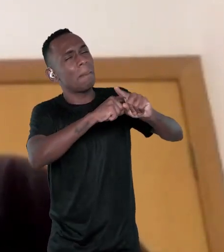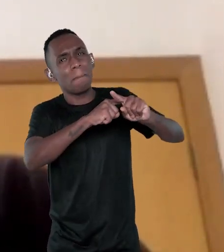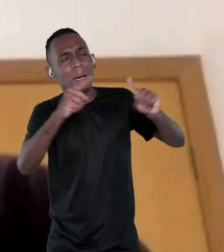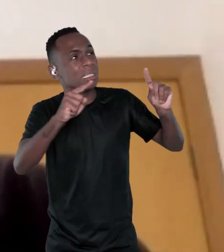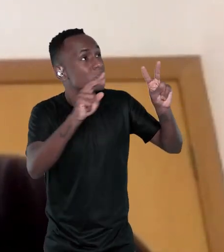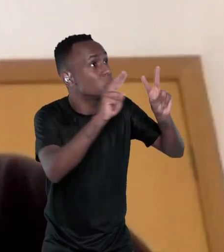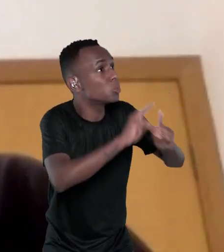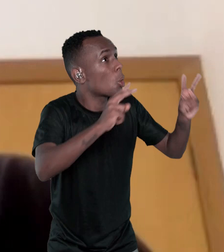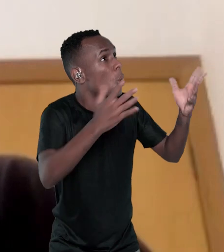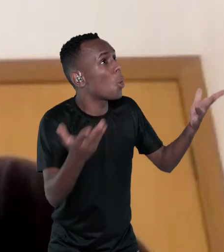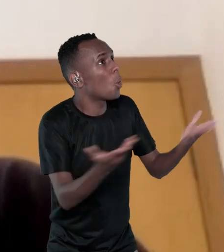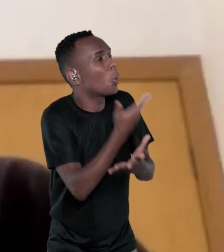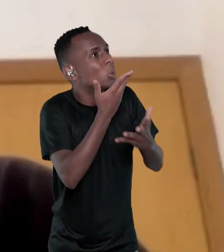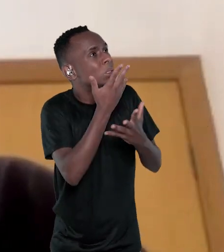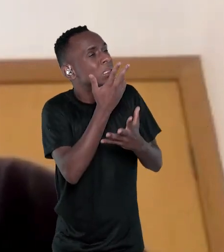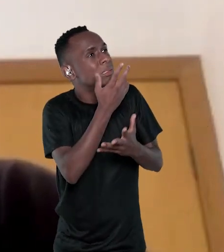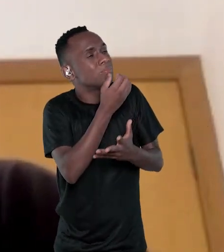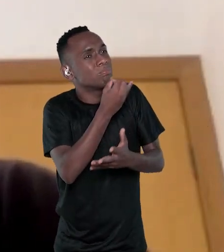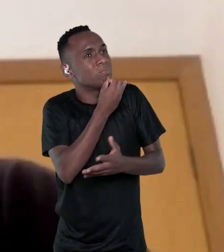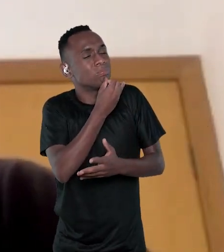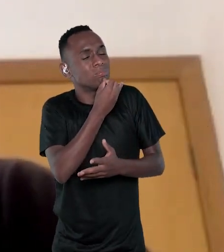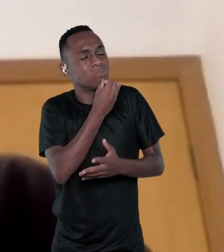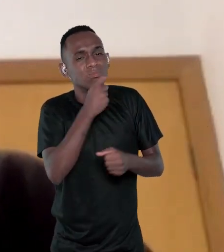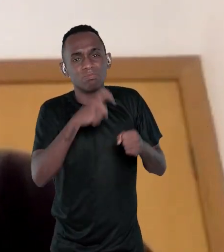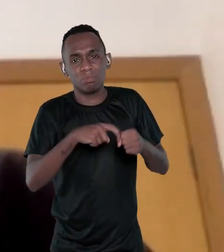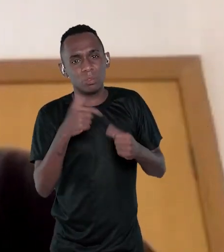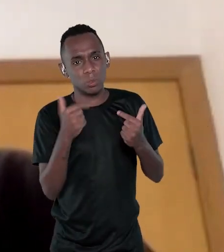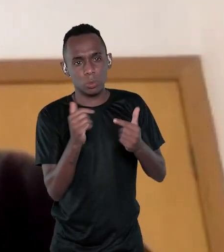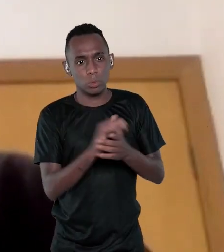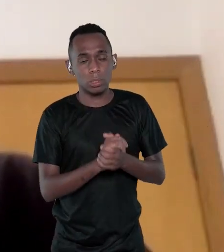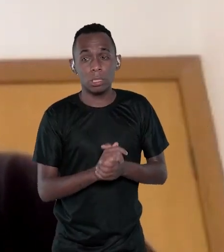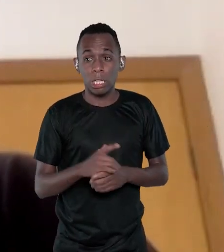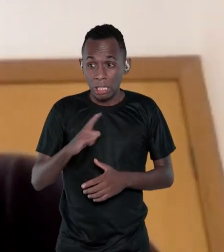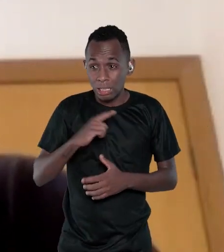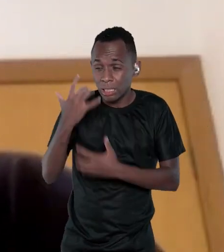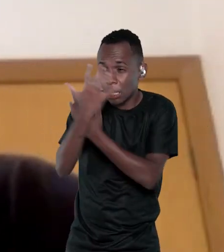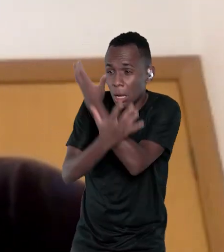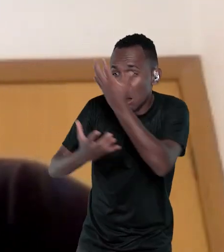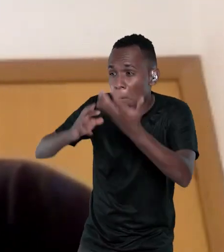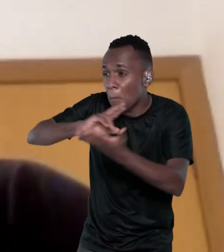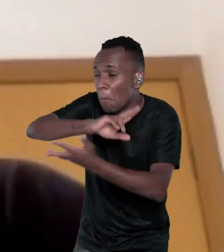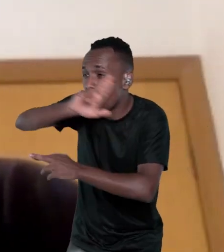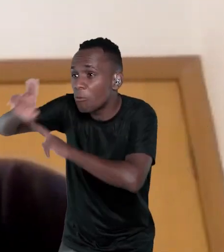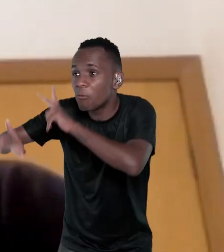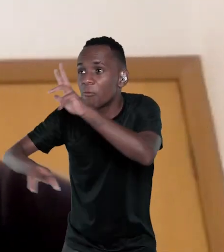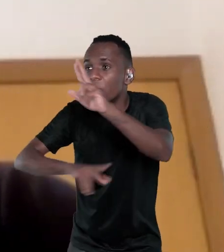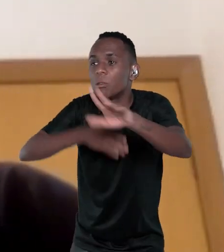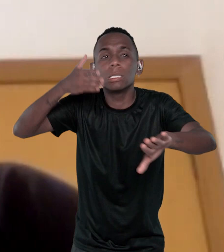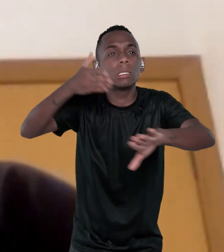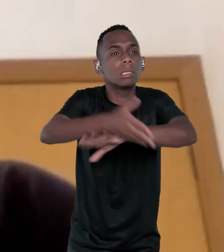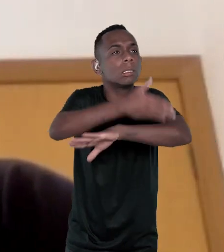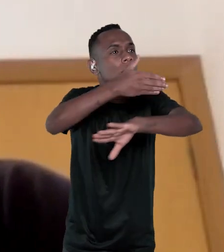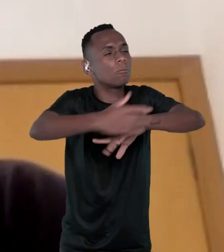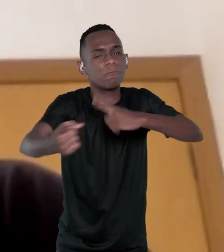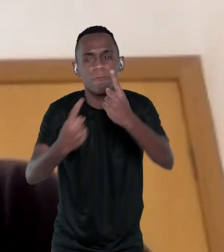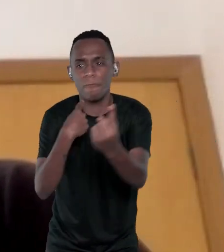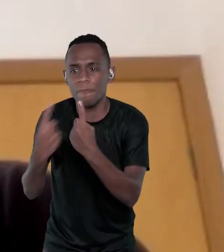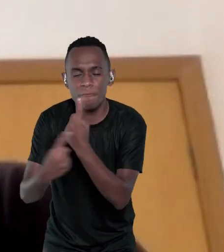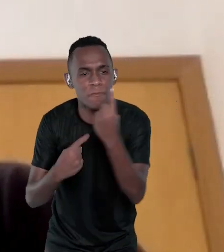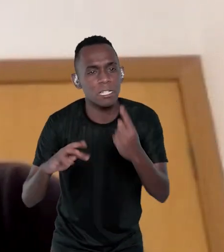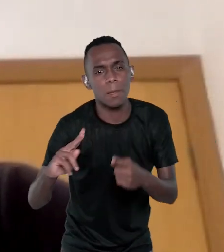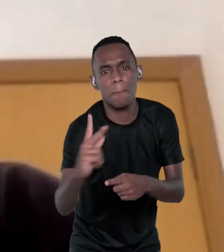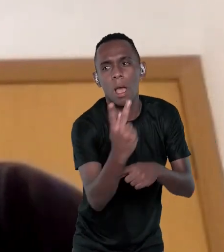que foi serra, hoje é triste vento sem retorno. Eu, cheio de